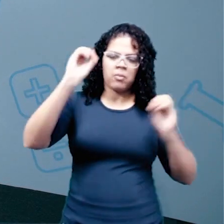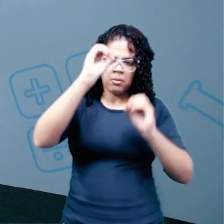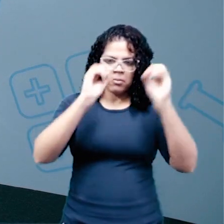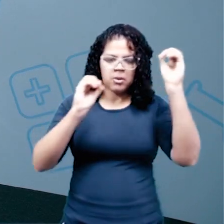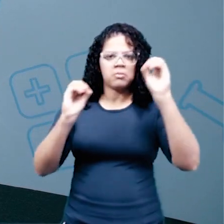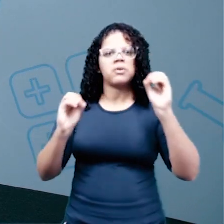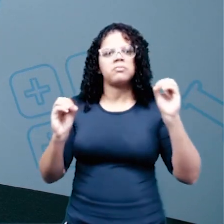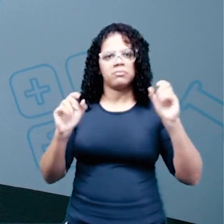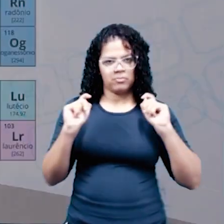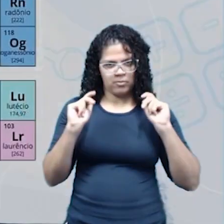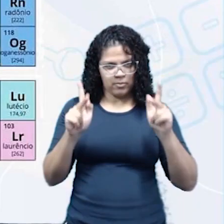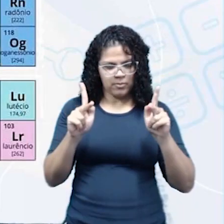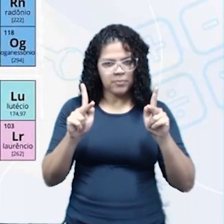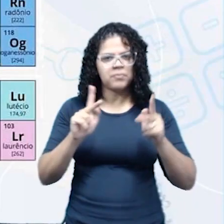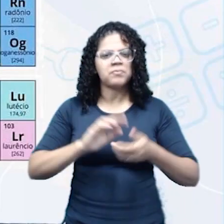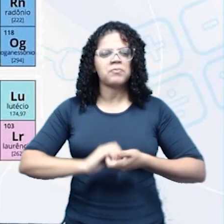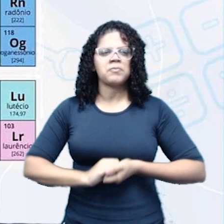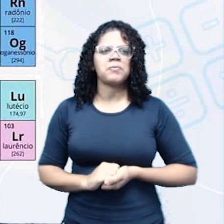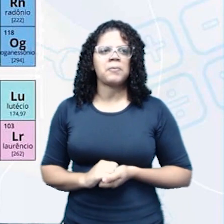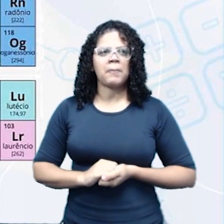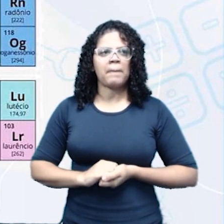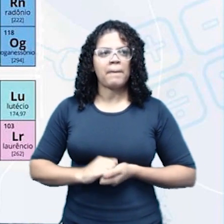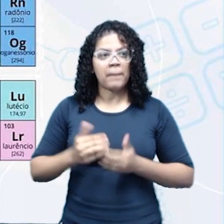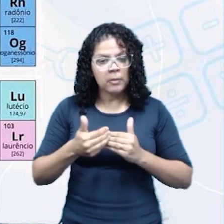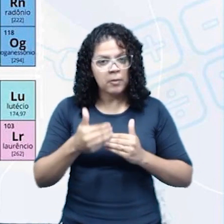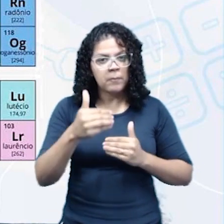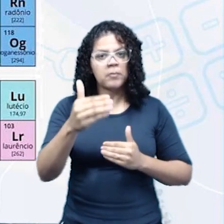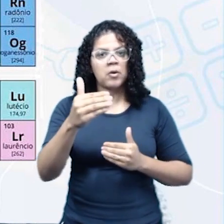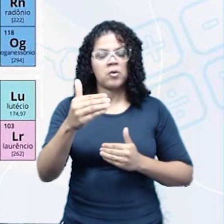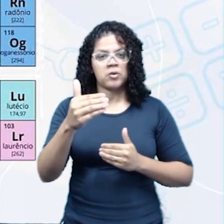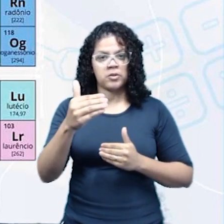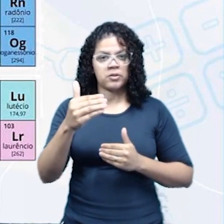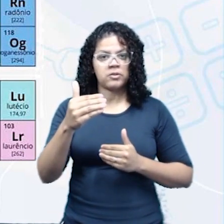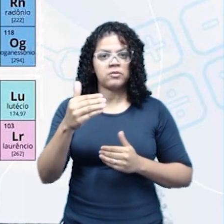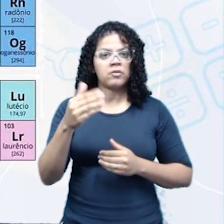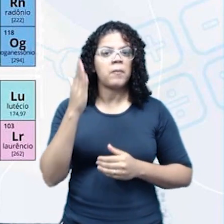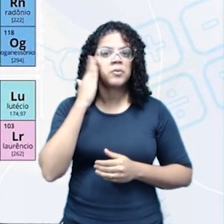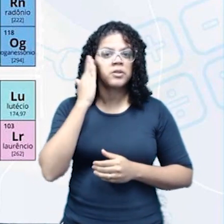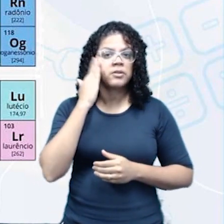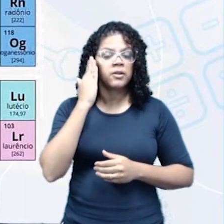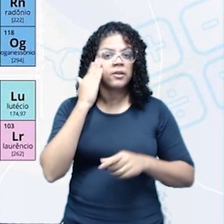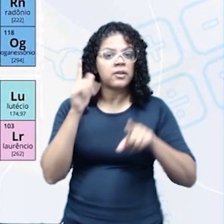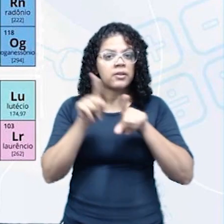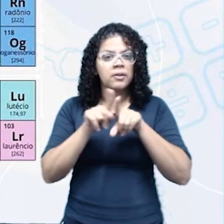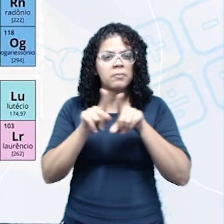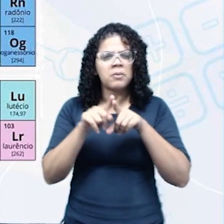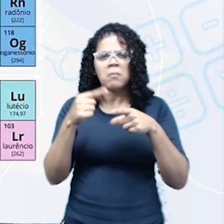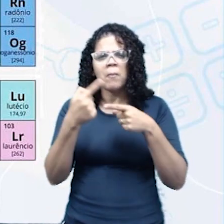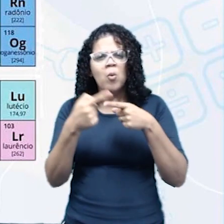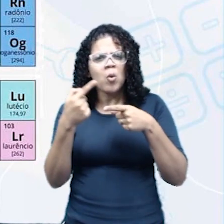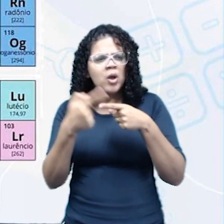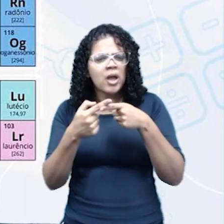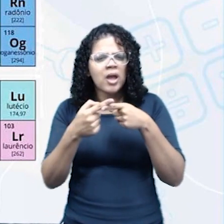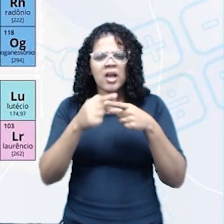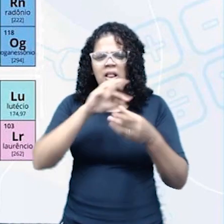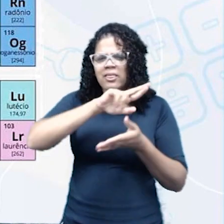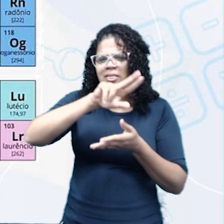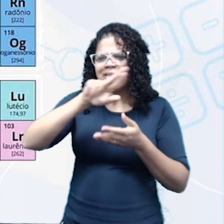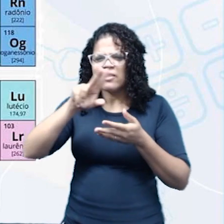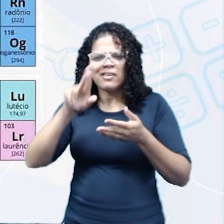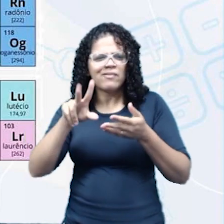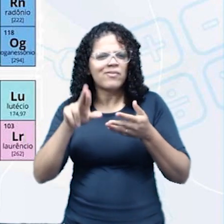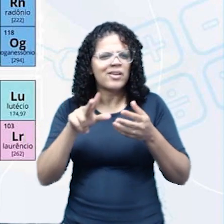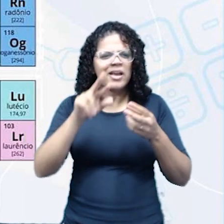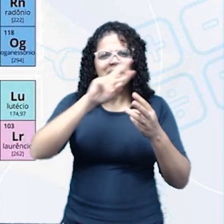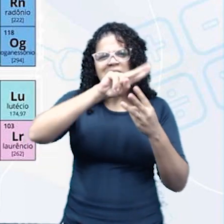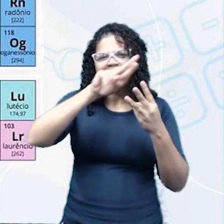certo? Próximo slide, a gente vai descobrir por que as substâncias são tão diferentes umas das outras.